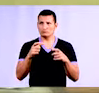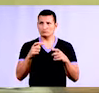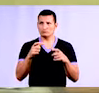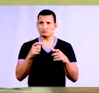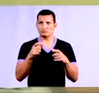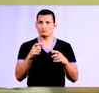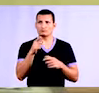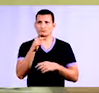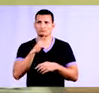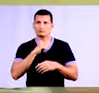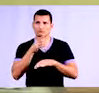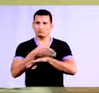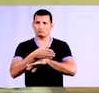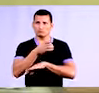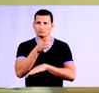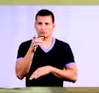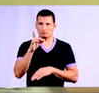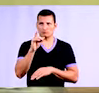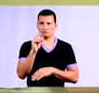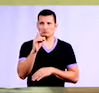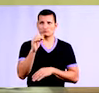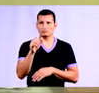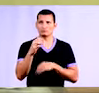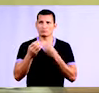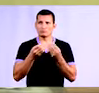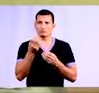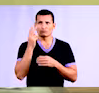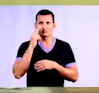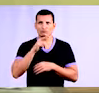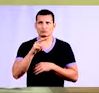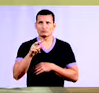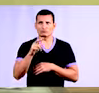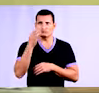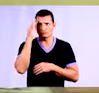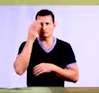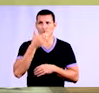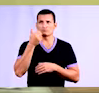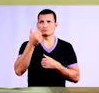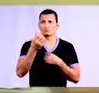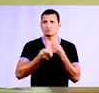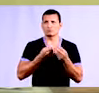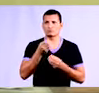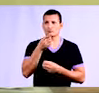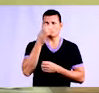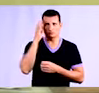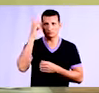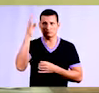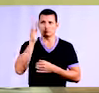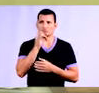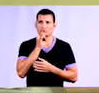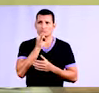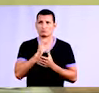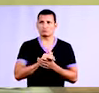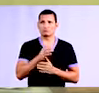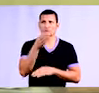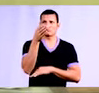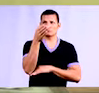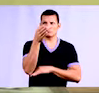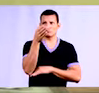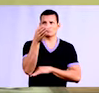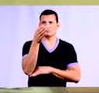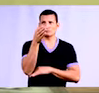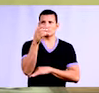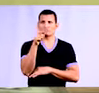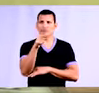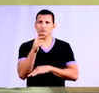tem acesso a esses dados. Como é que você pode visualizar melhor isso, entender melhor isso? Você imagina o seguinte, no hotel, certo? Você entra no